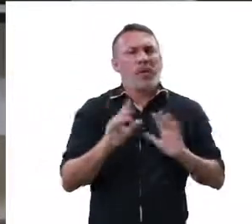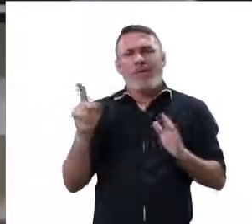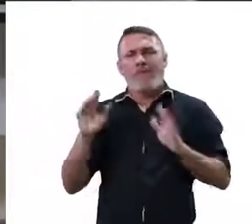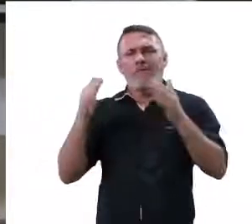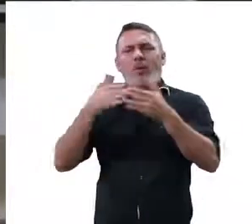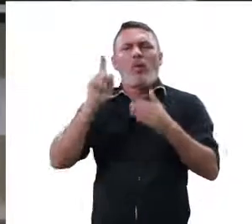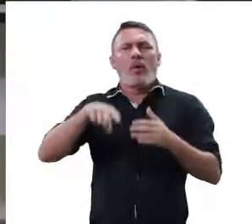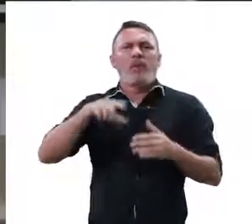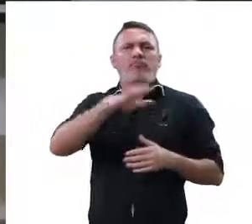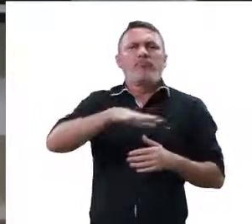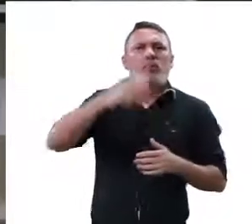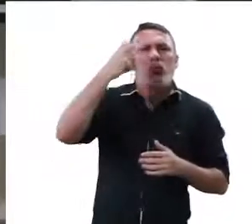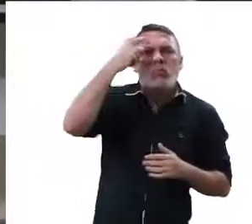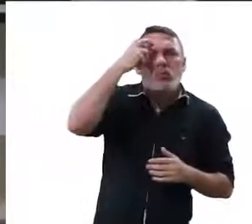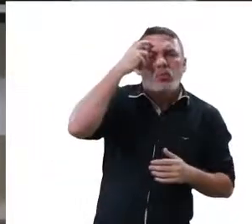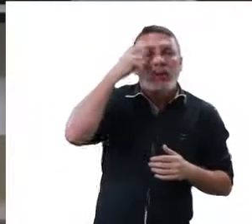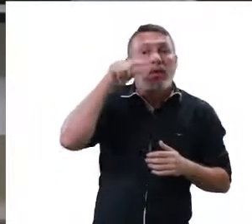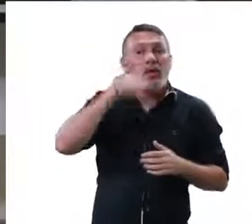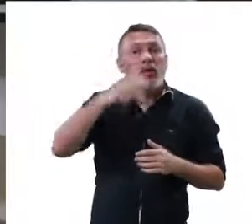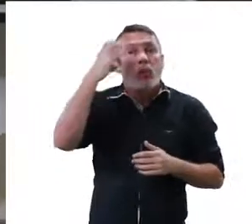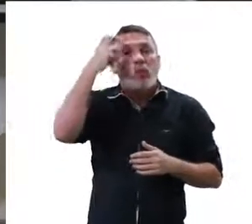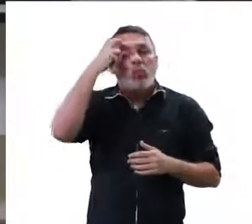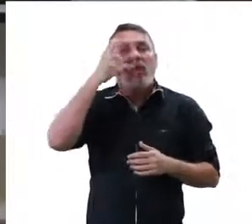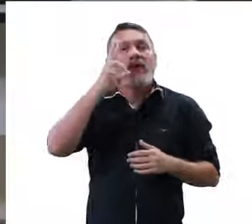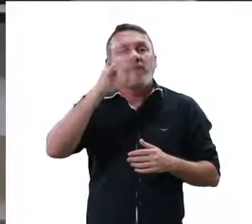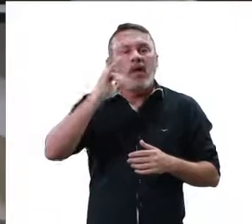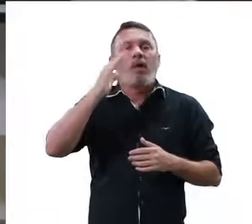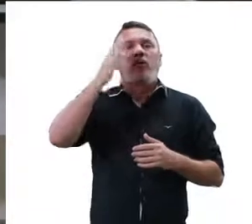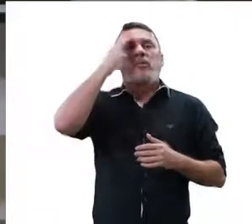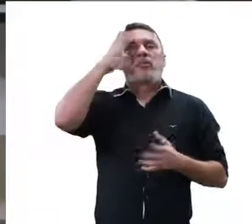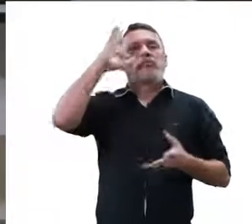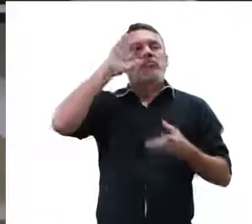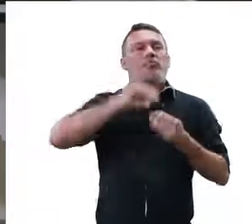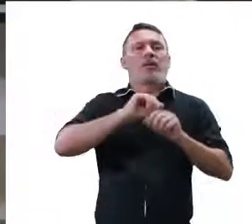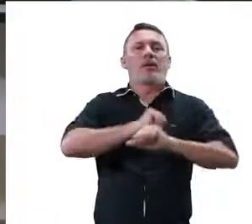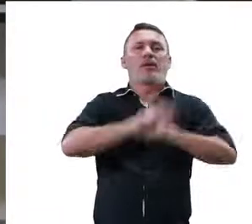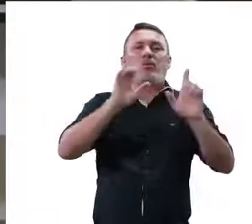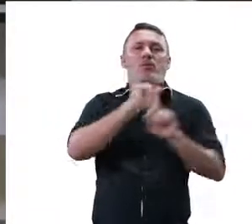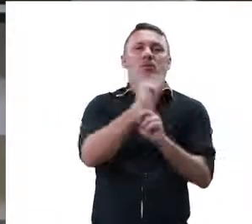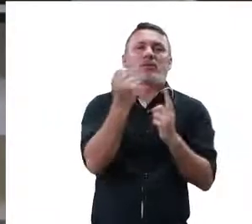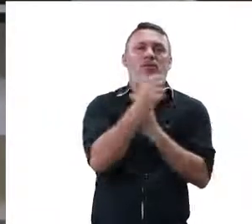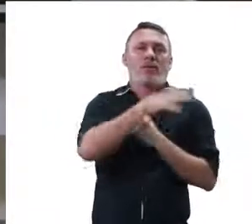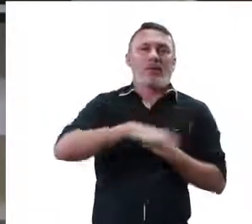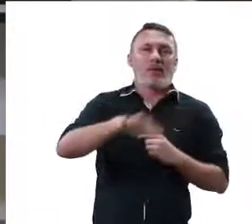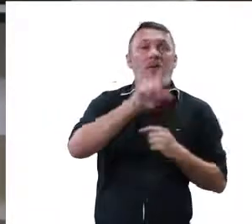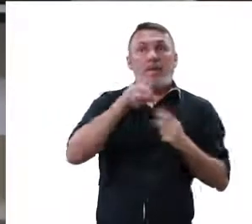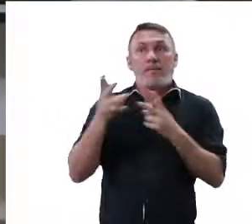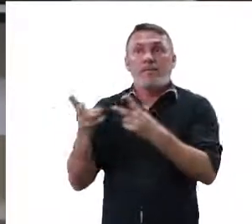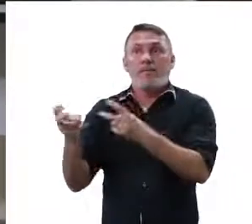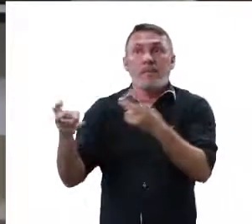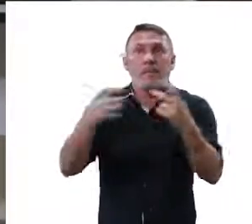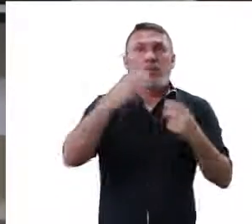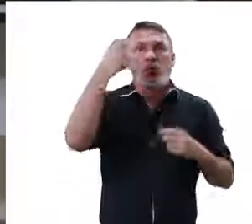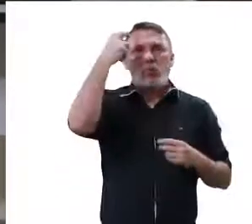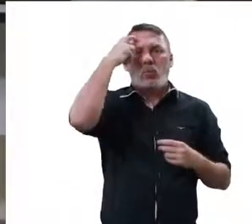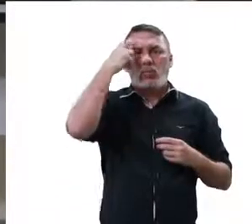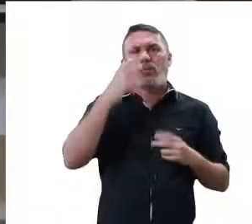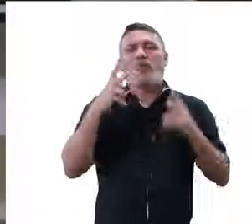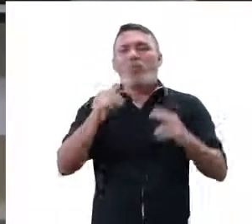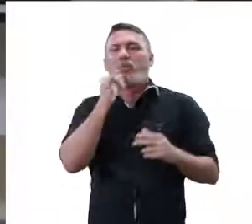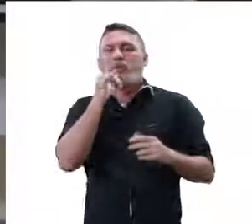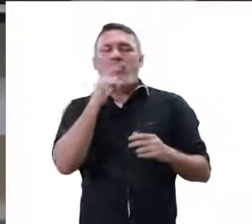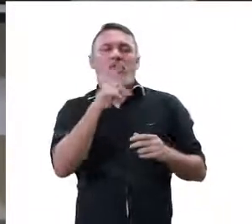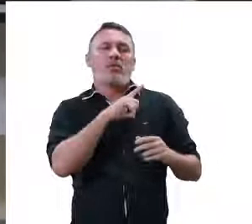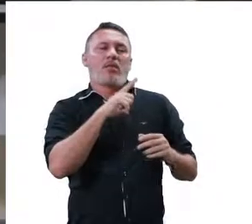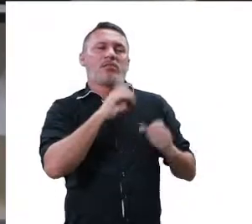com os aspectos culturais como fatores de compreensão dessa sociedade. Por isso que você pega num livro lá como